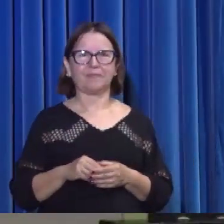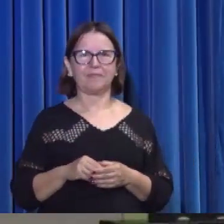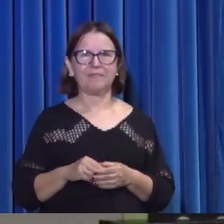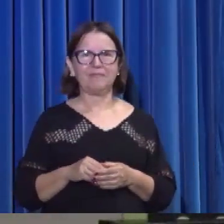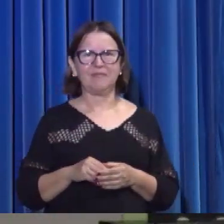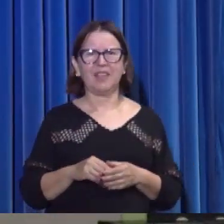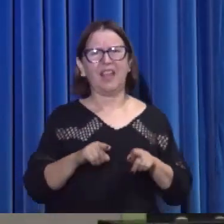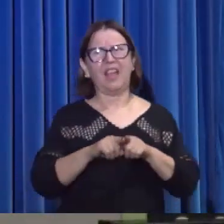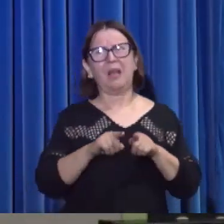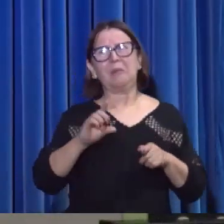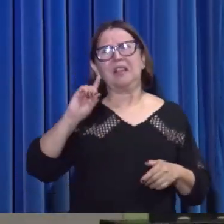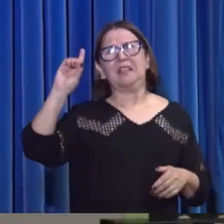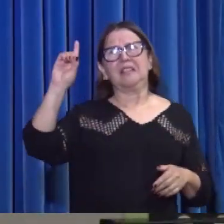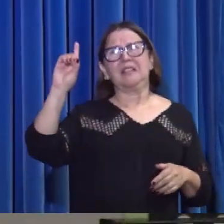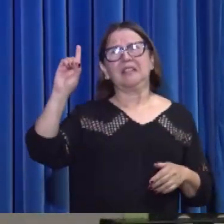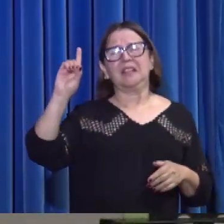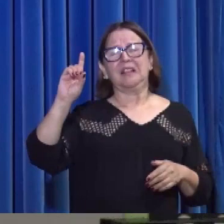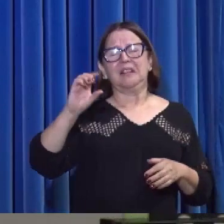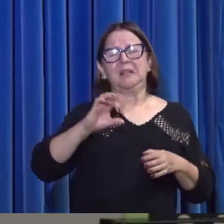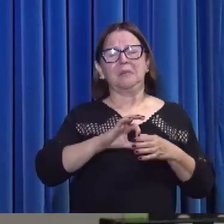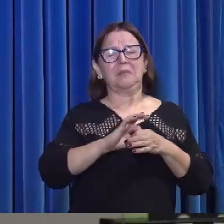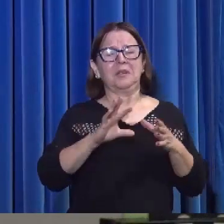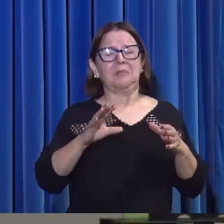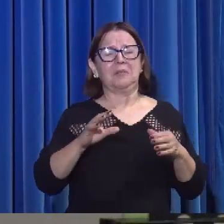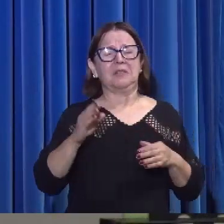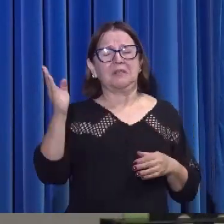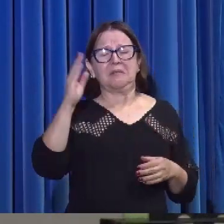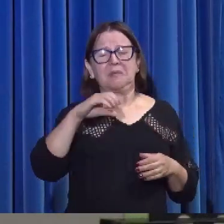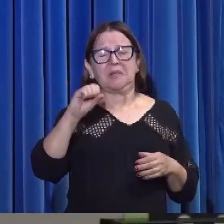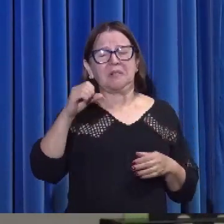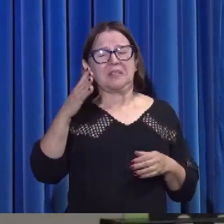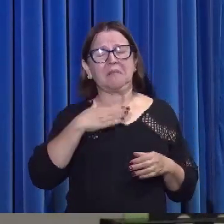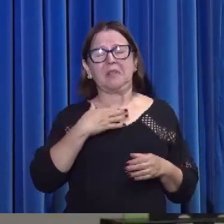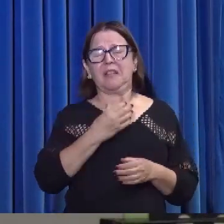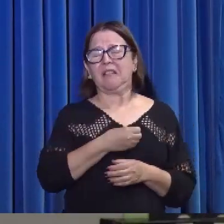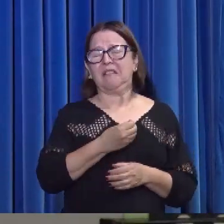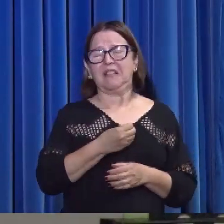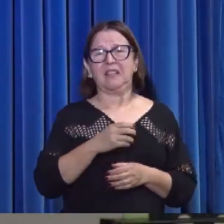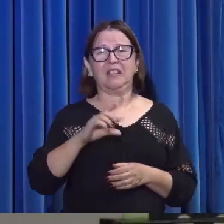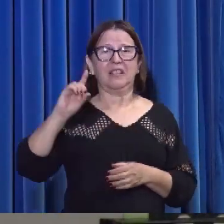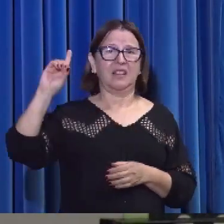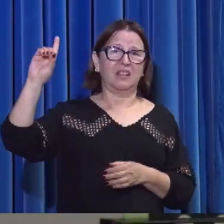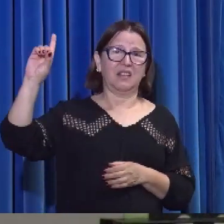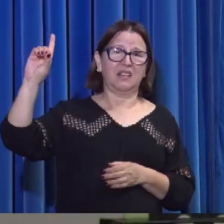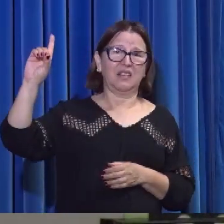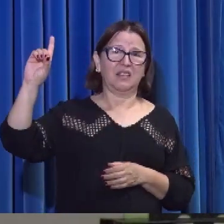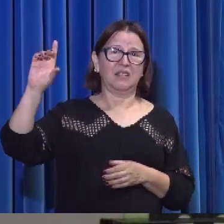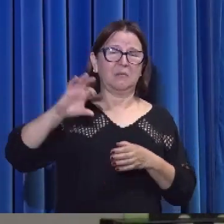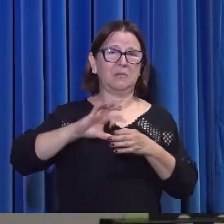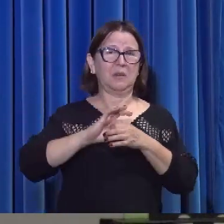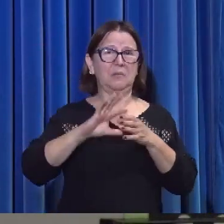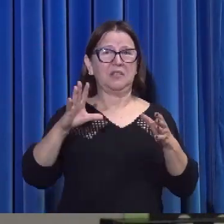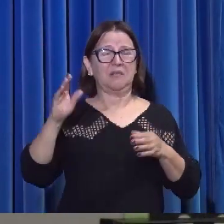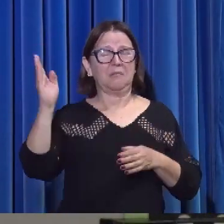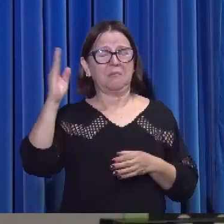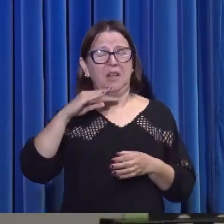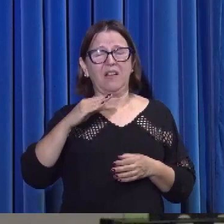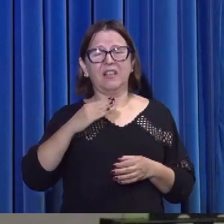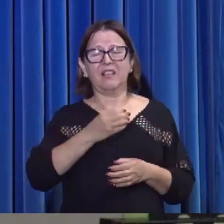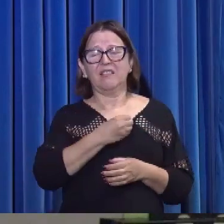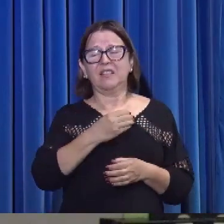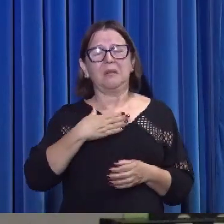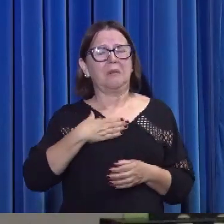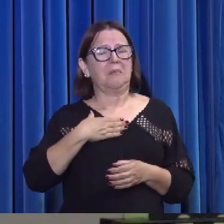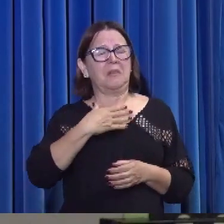Ah, mas Ele permitiu o mal na minha vida. Ele permitiu um mal na vida do meu filho, do meu